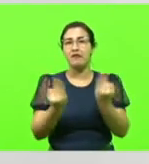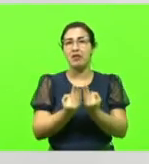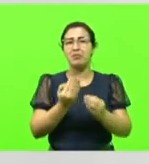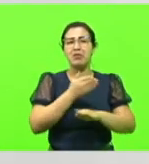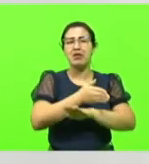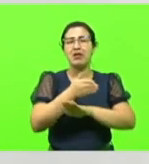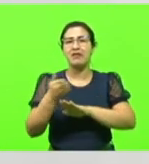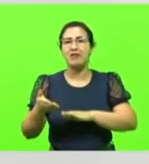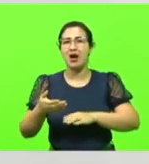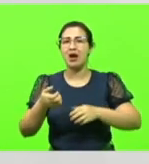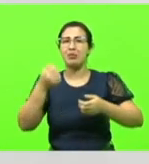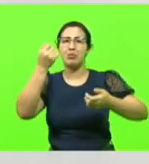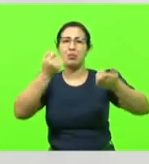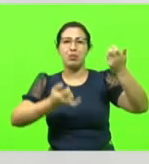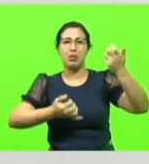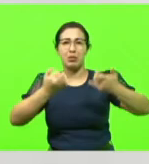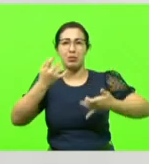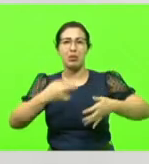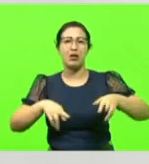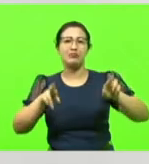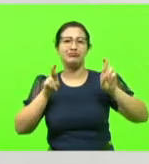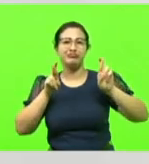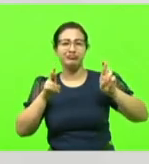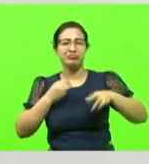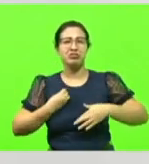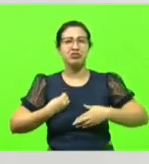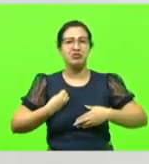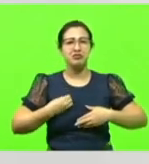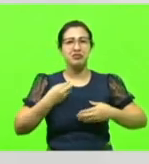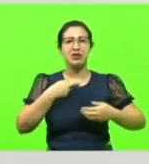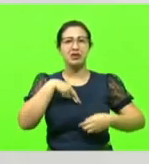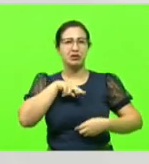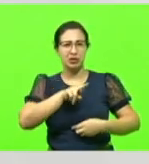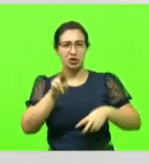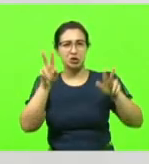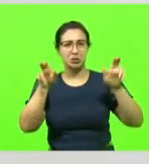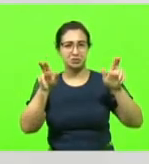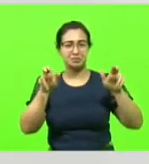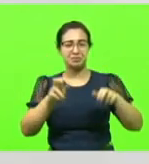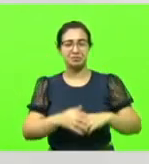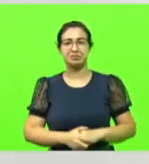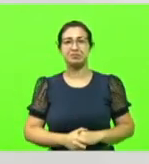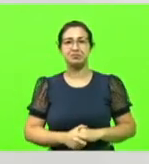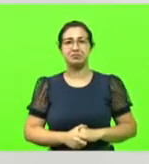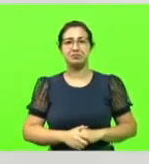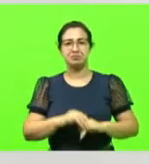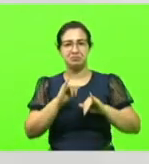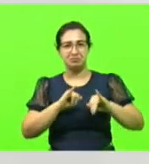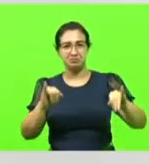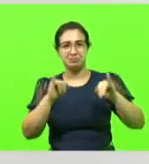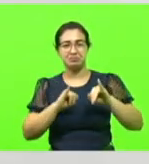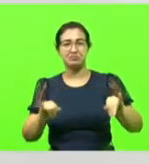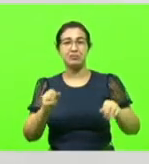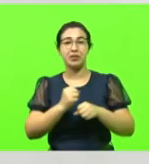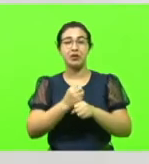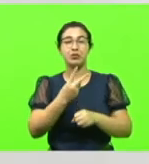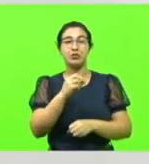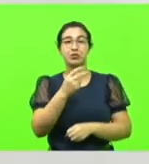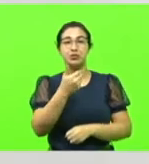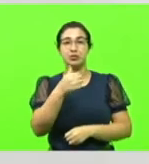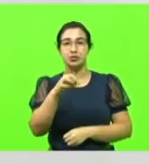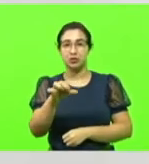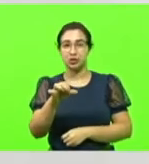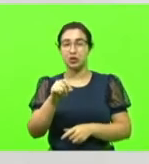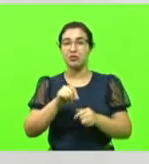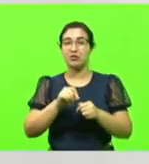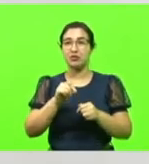esperança, levando vida. Eu, deputado Floriano, quando em 2019 eu fiz o Plano Nacional